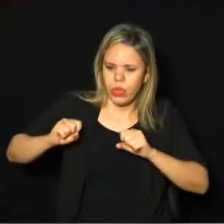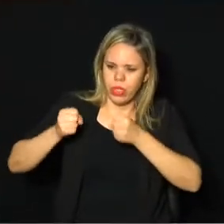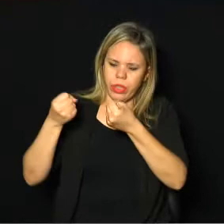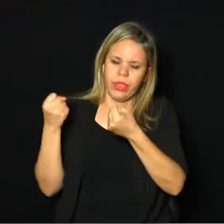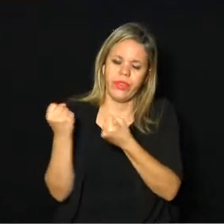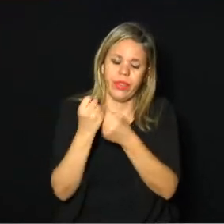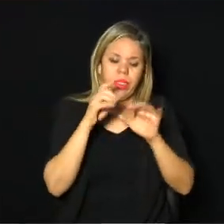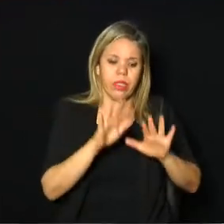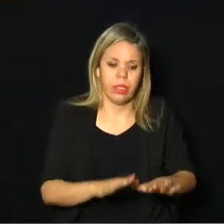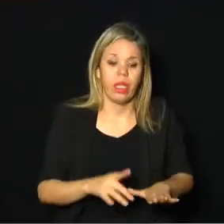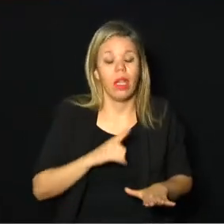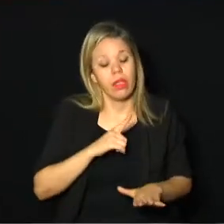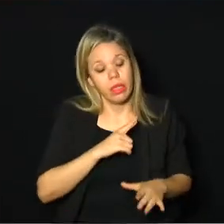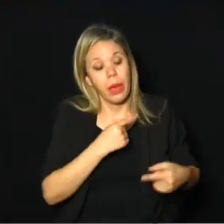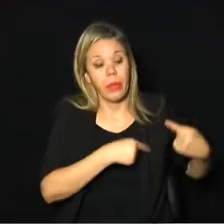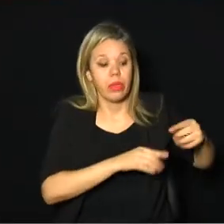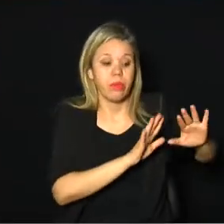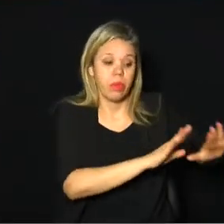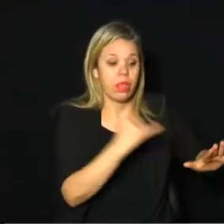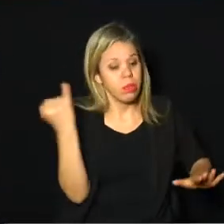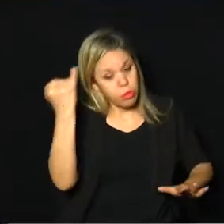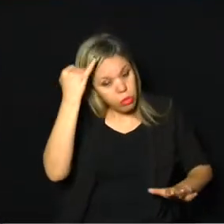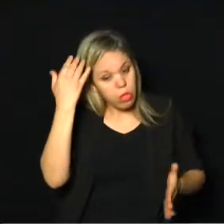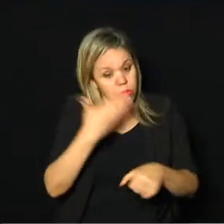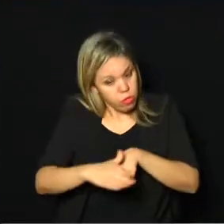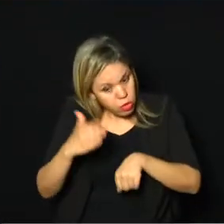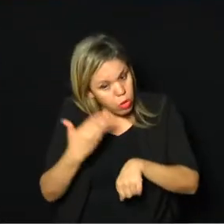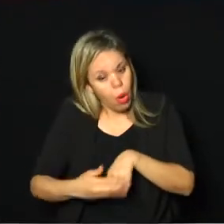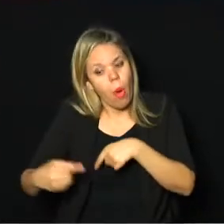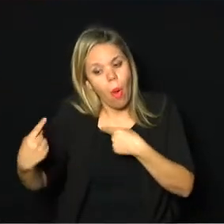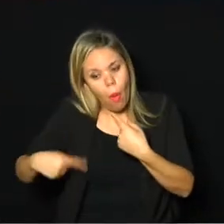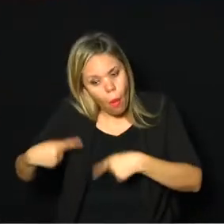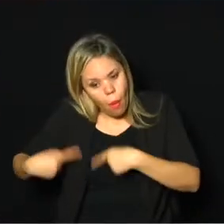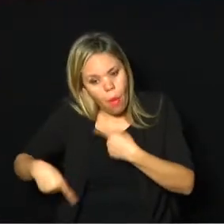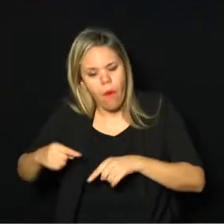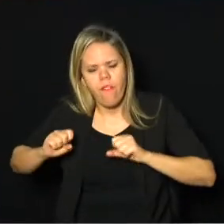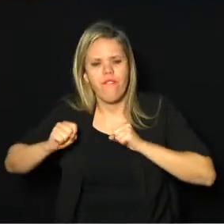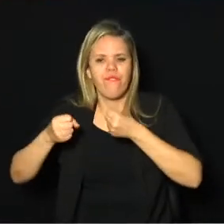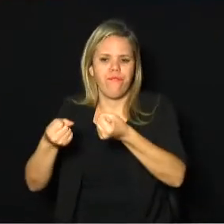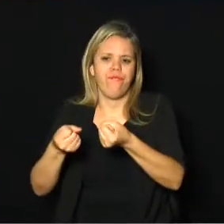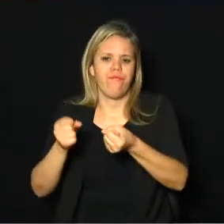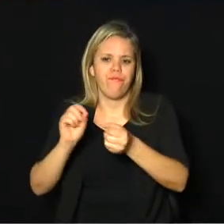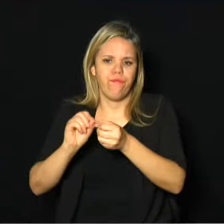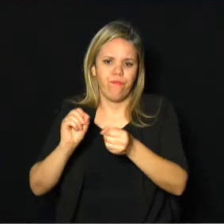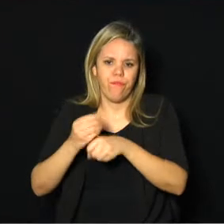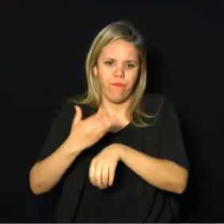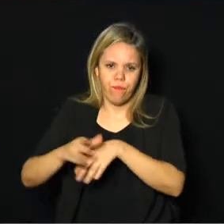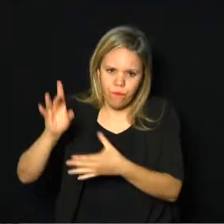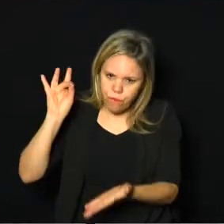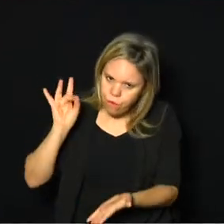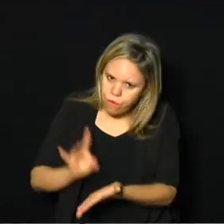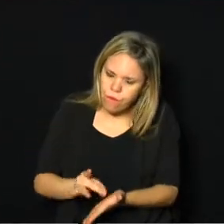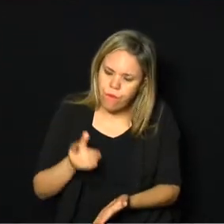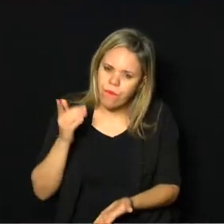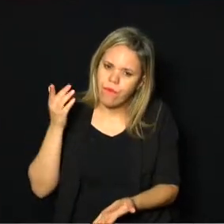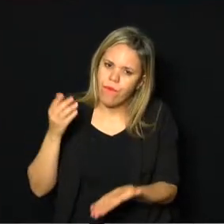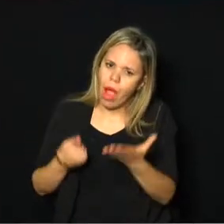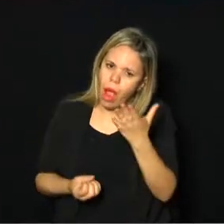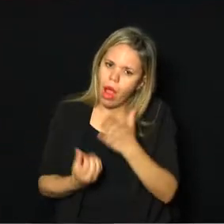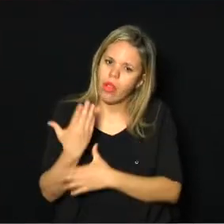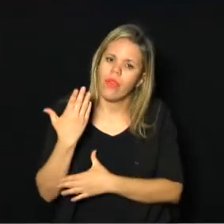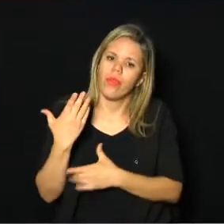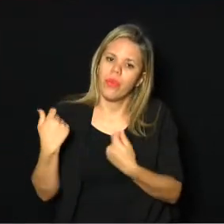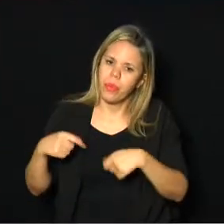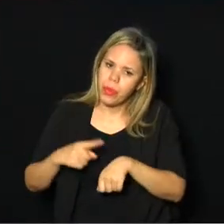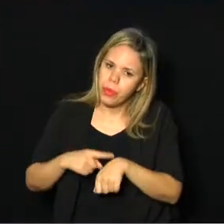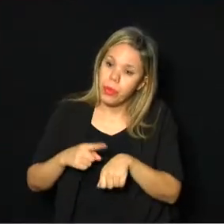existem políticas, mas é importante que essas políticas elas sejam reforçadas e que elas tenham aí, nesse momento